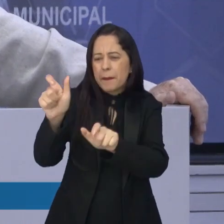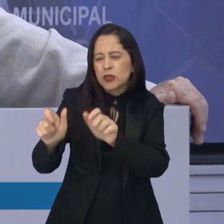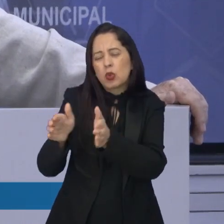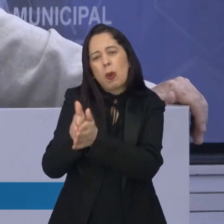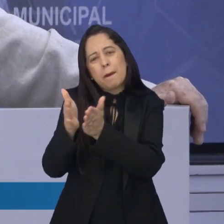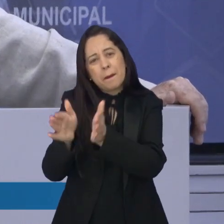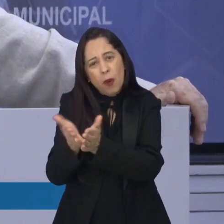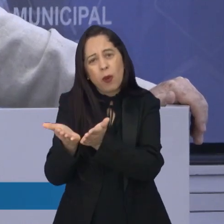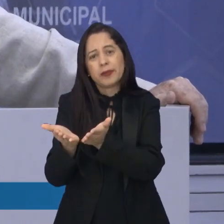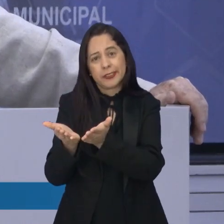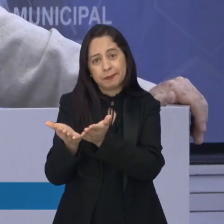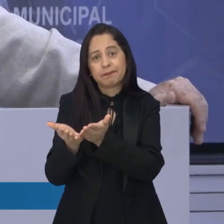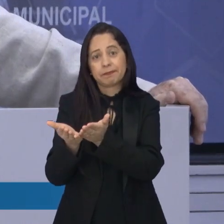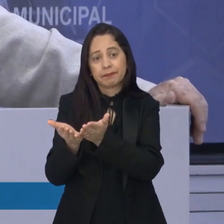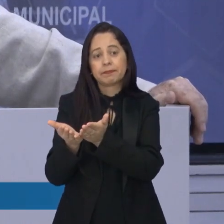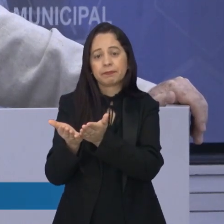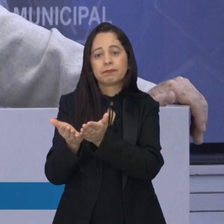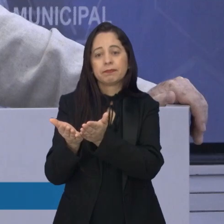sociedade,